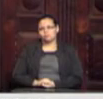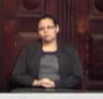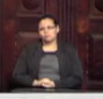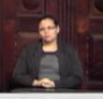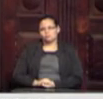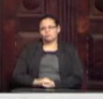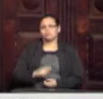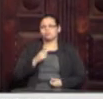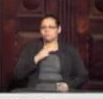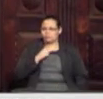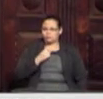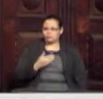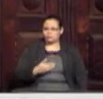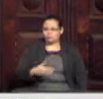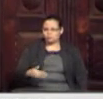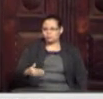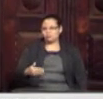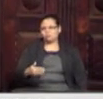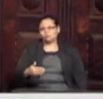está em curso